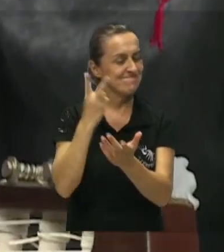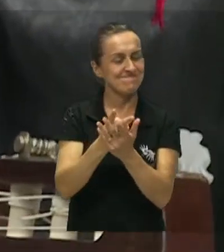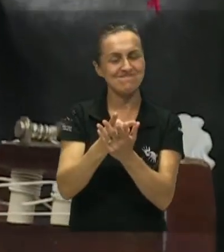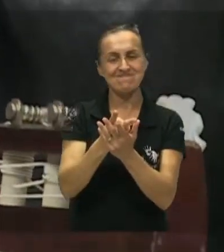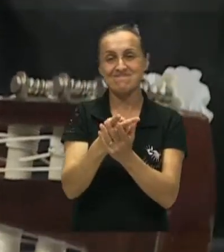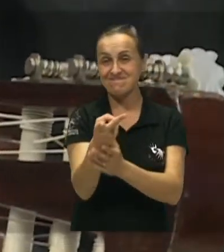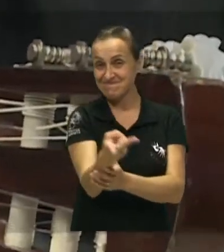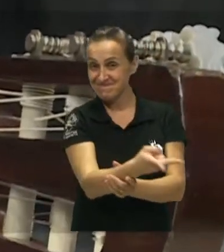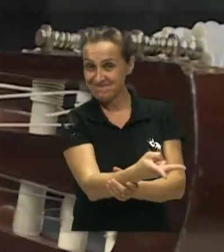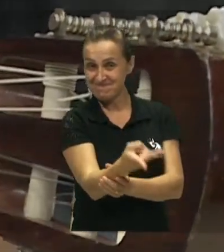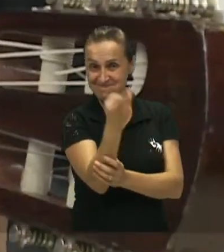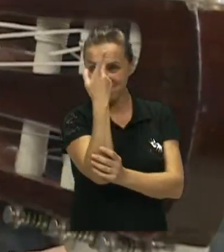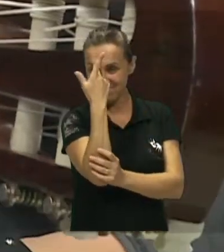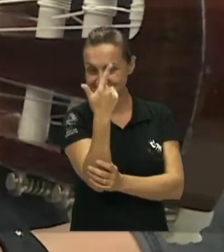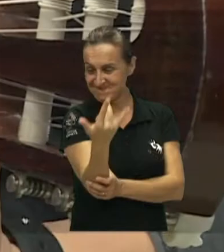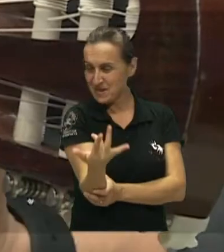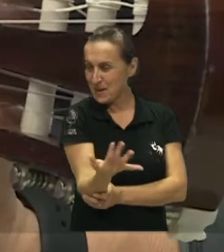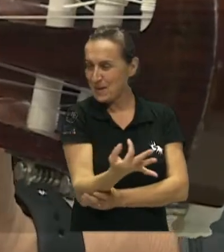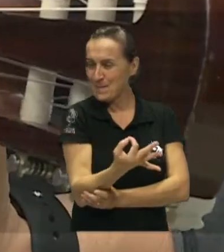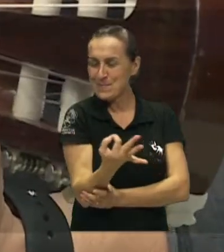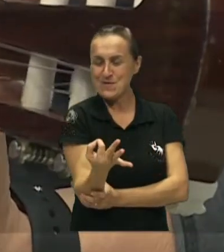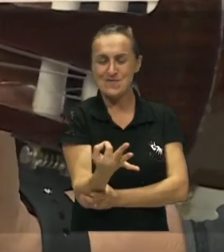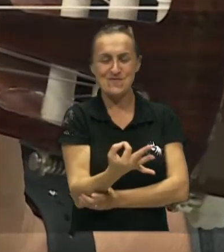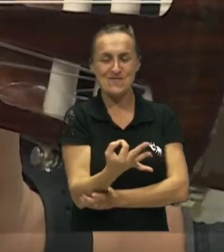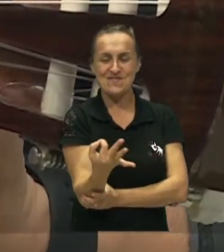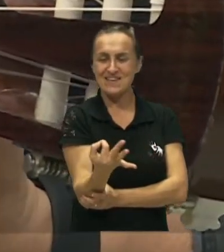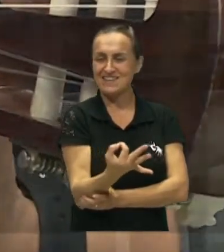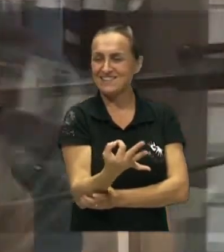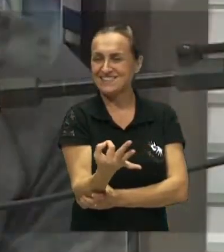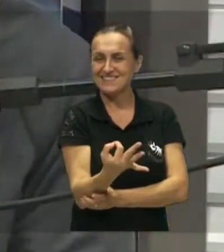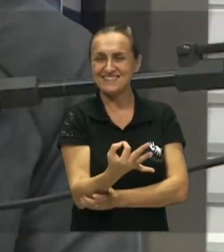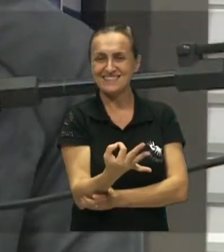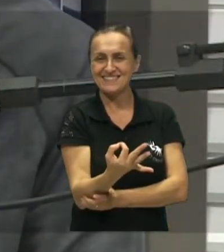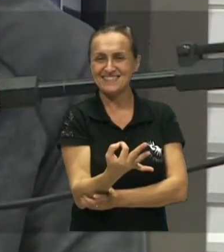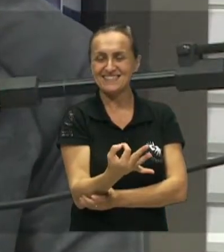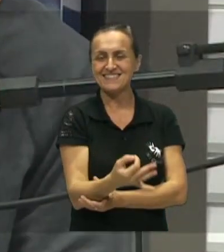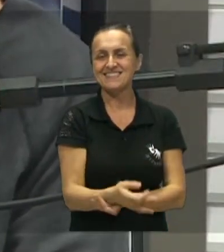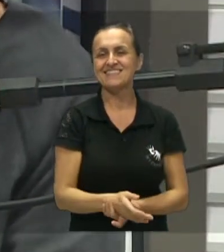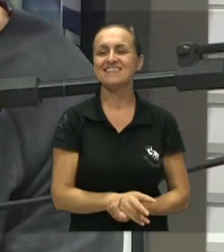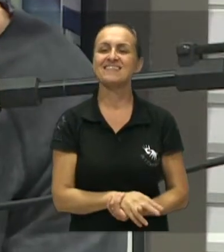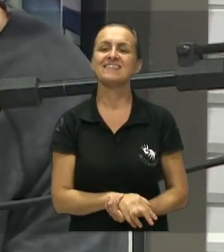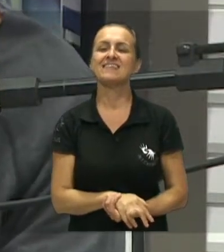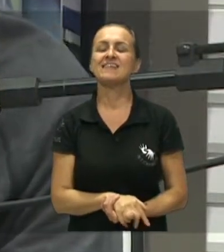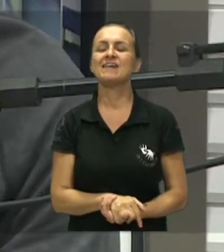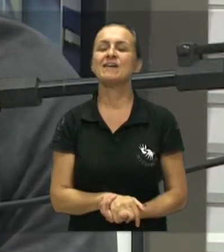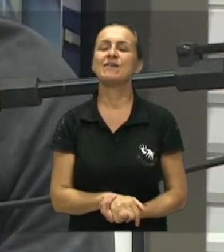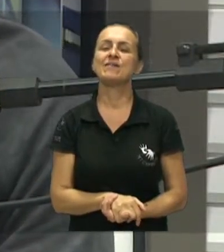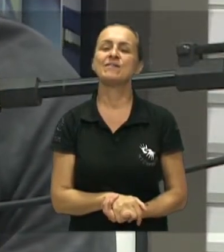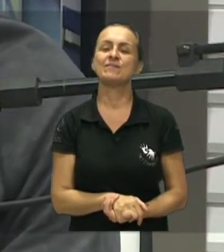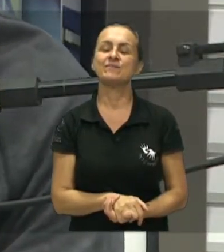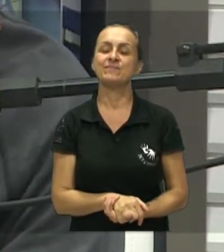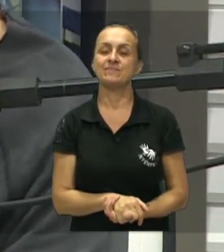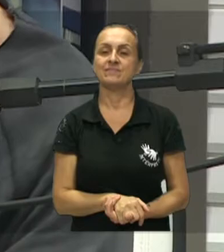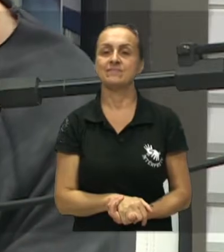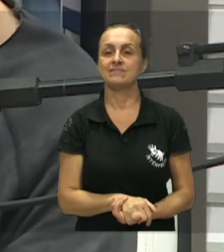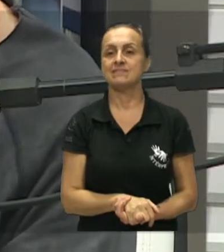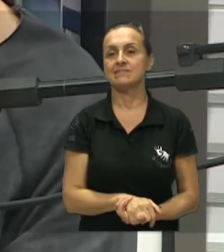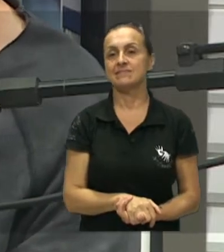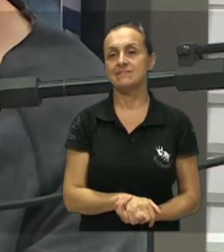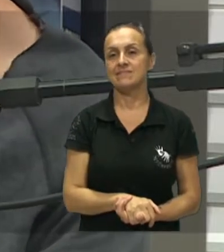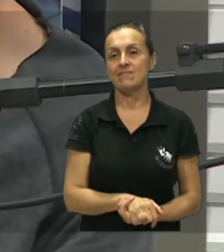ventre da nossa história. to you.